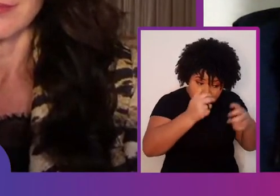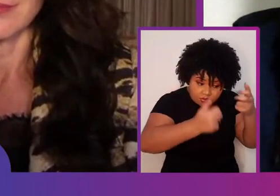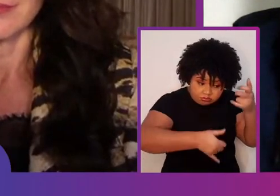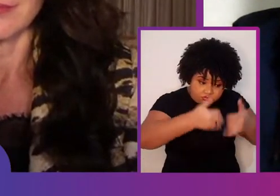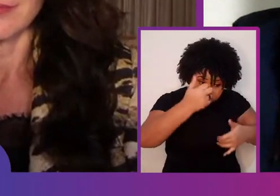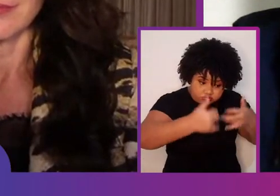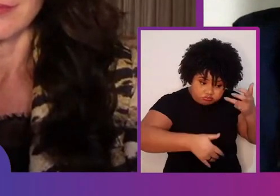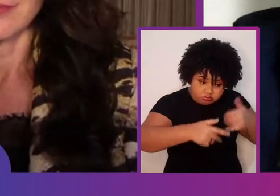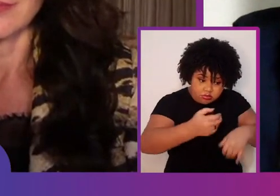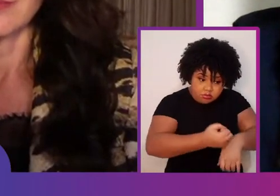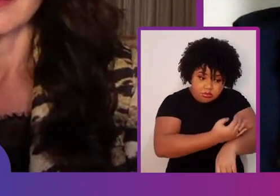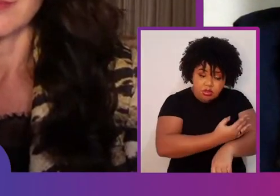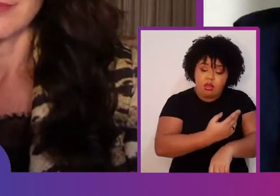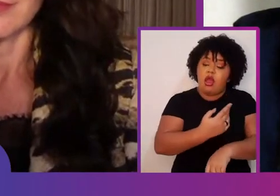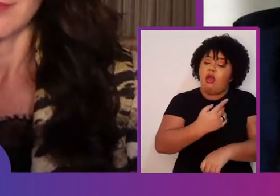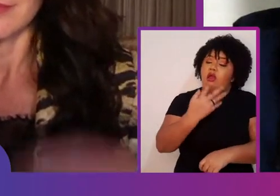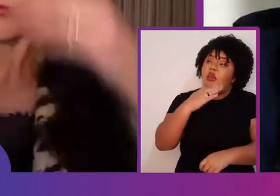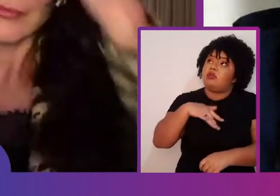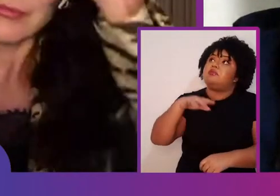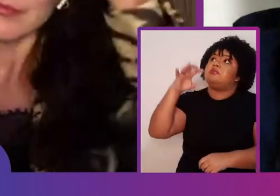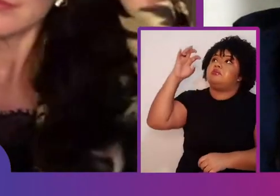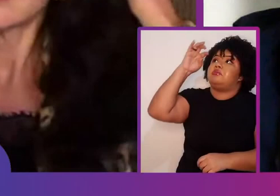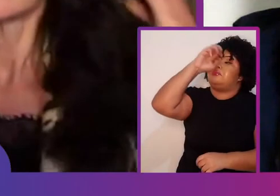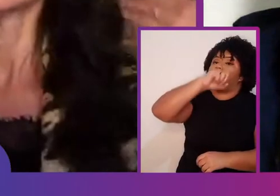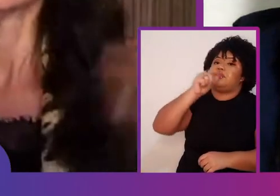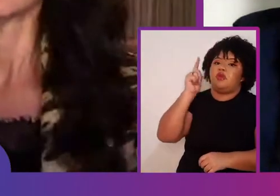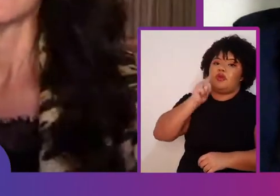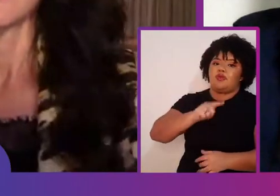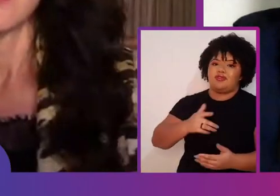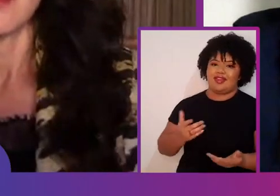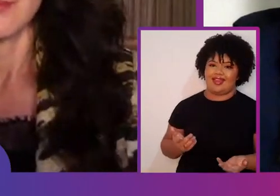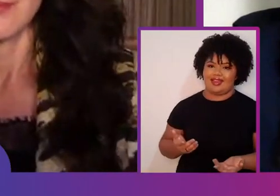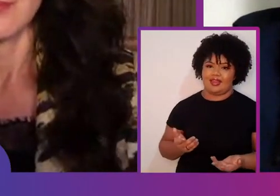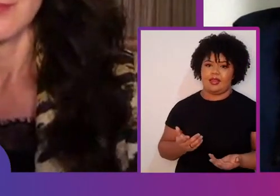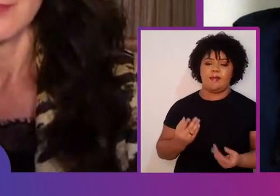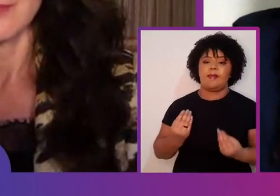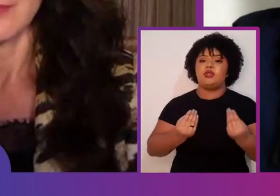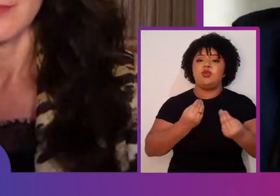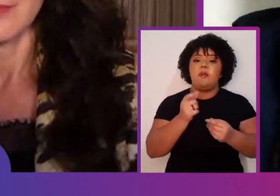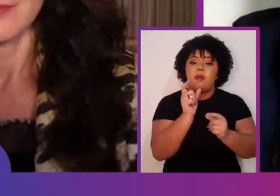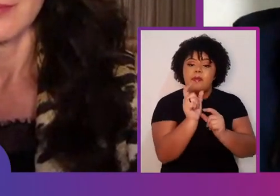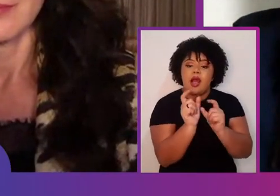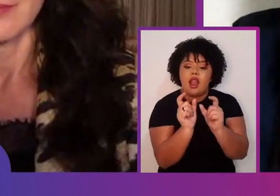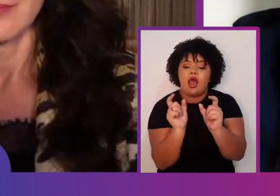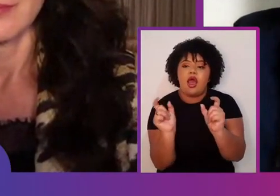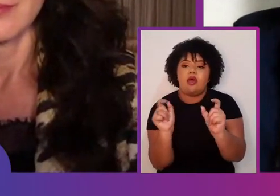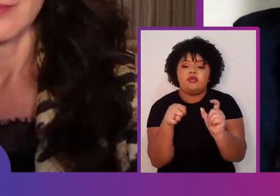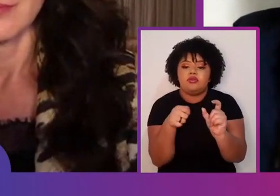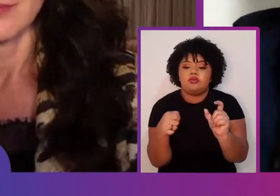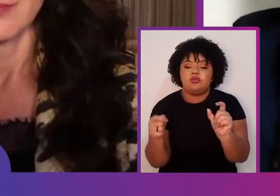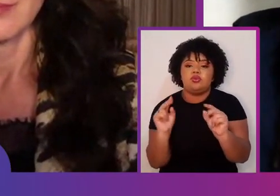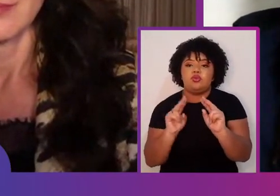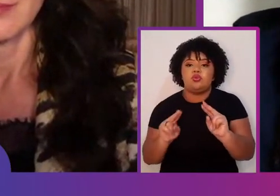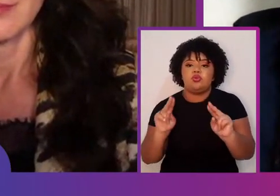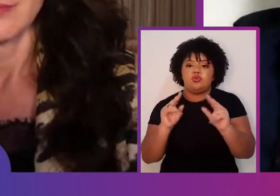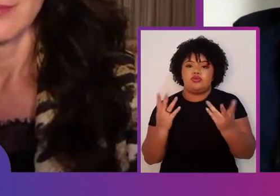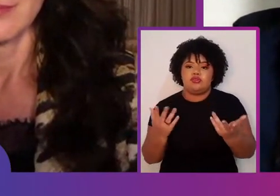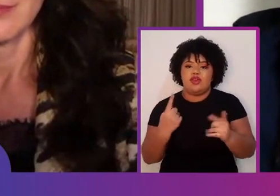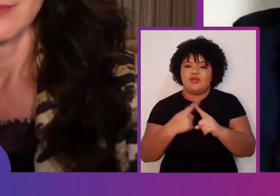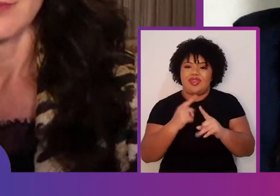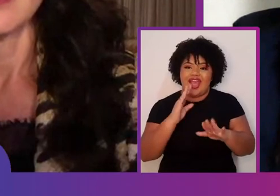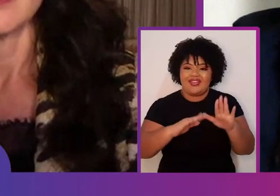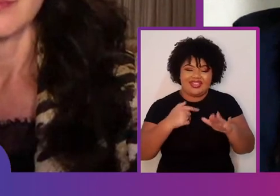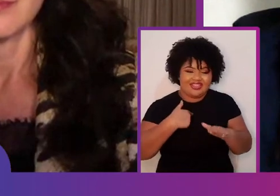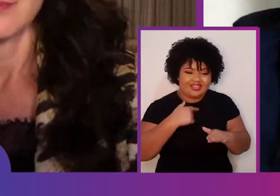capaz de entender. A grande questão é o vocabulário que a gente usa, porque a gente às vezes usa palavras que eles não têm ainda acesso. Então